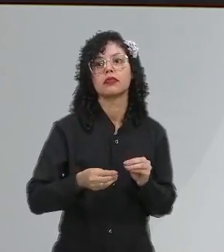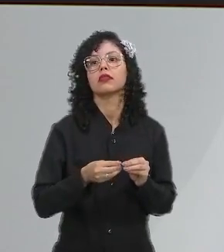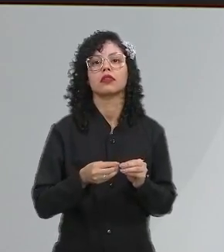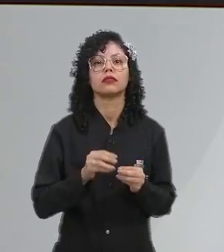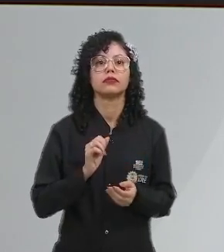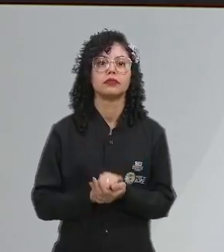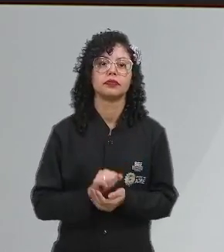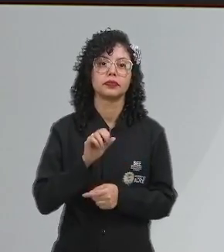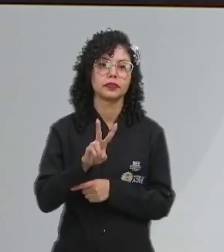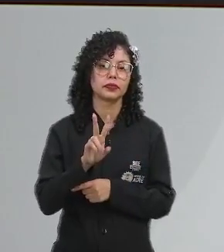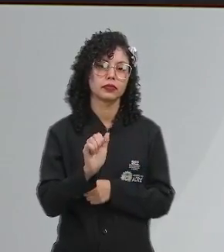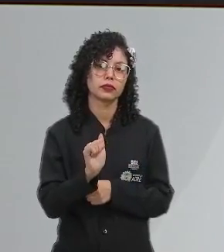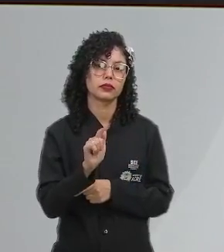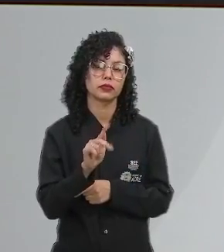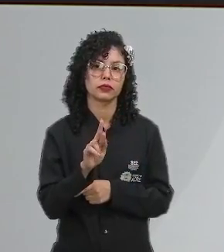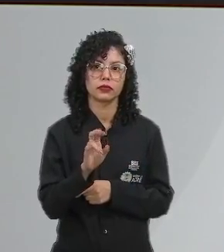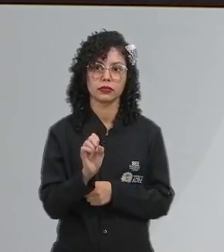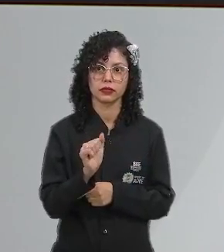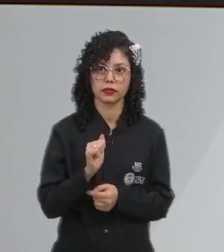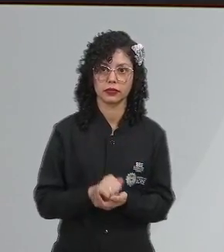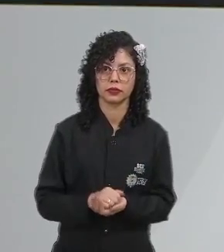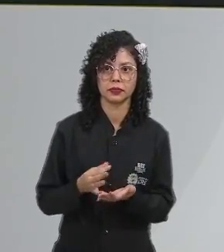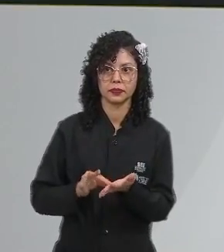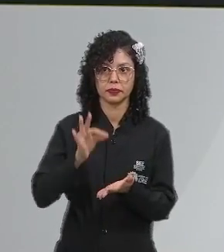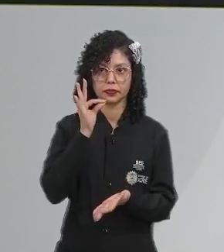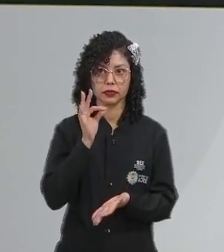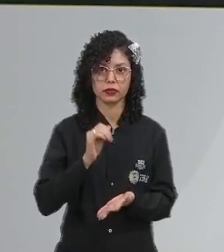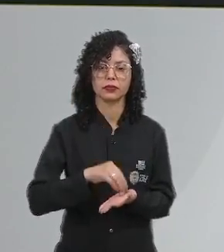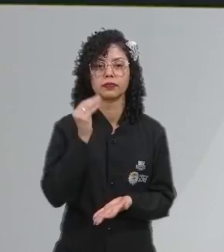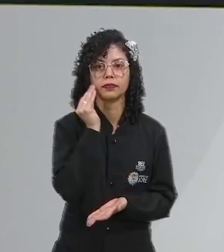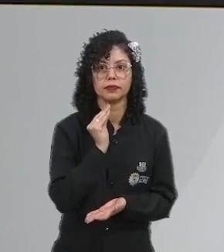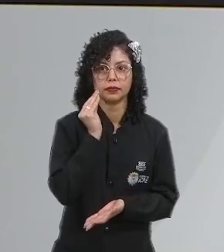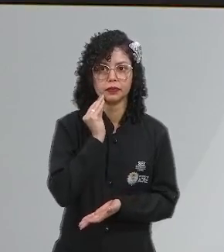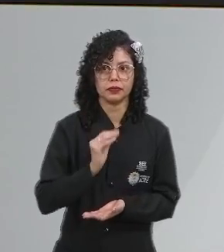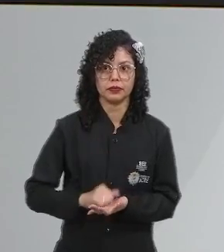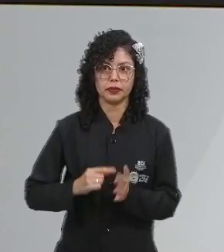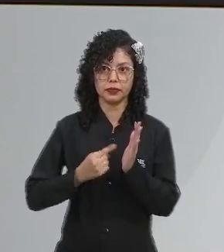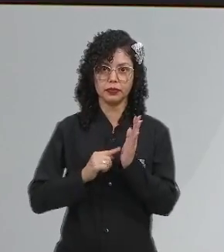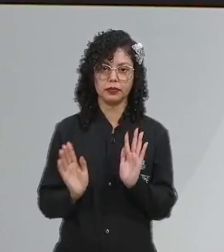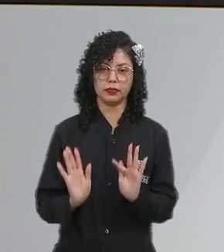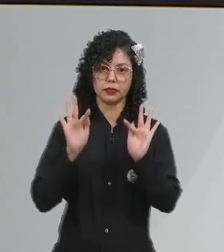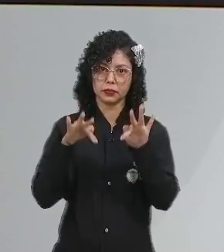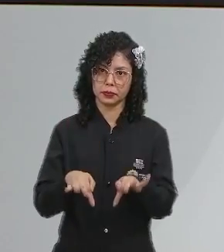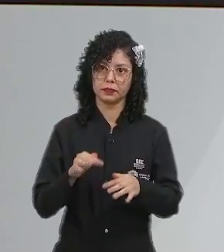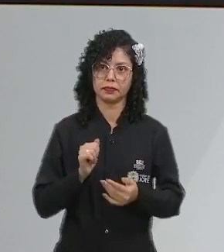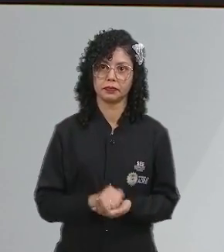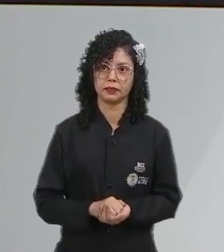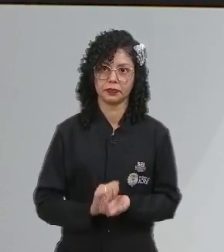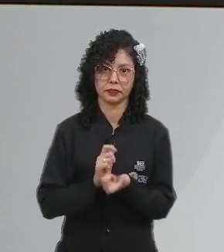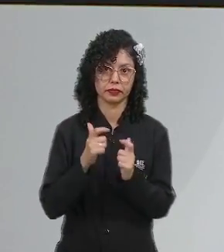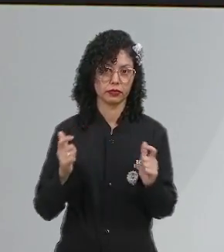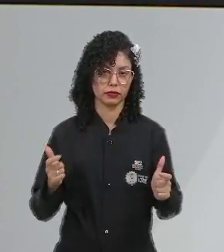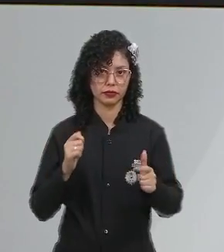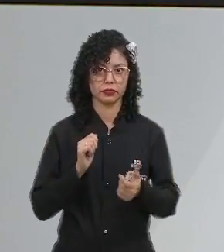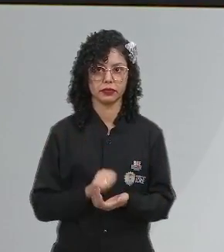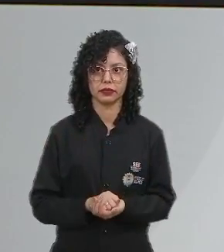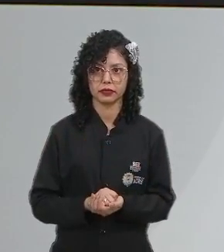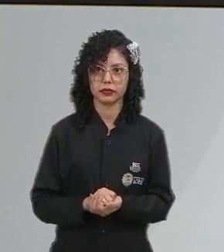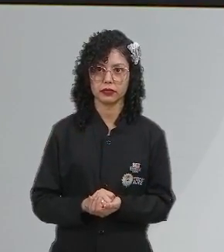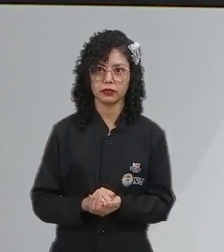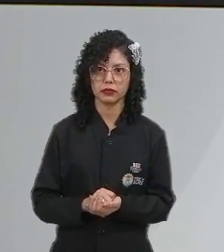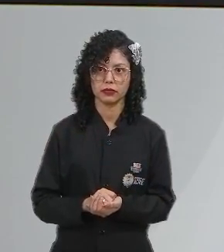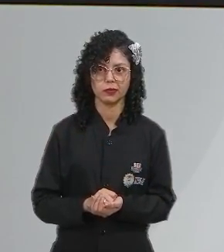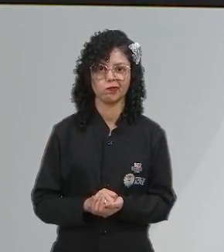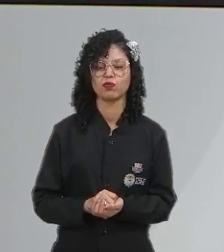governo Vargas para tentar salvar a economia cafeeira, né, pondo fim a esse estoque excessivo,